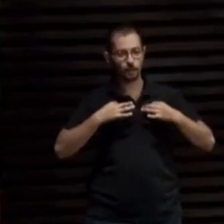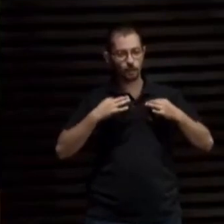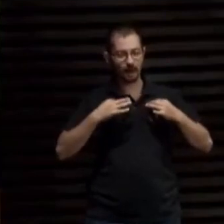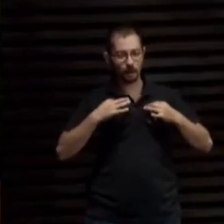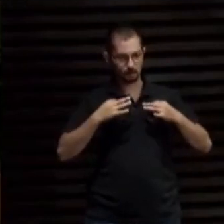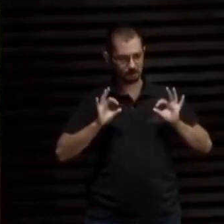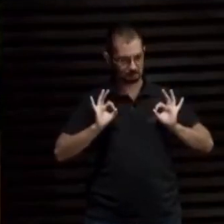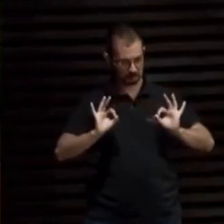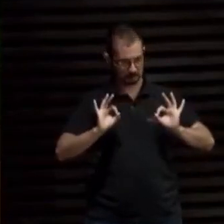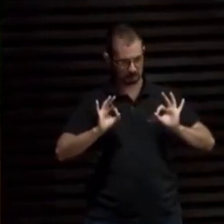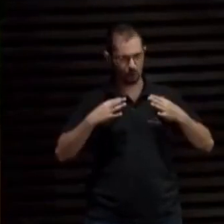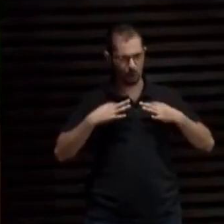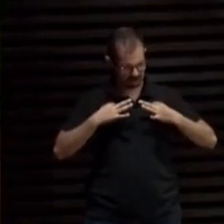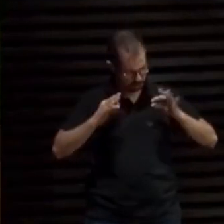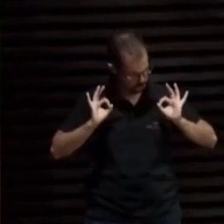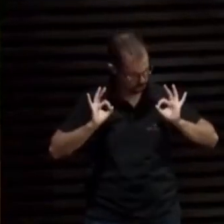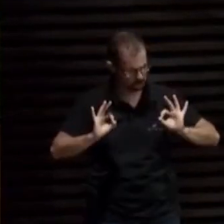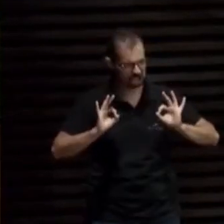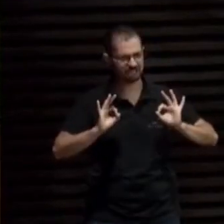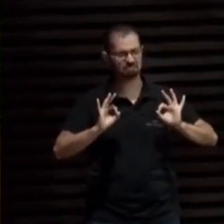Canterbury, a quem